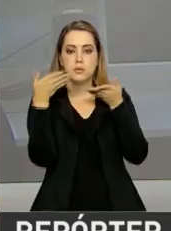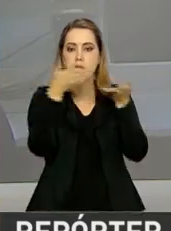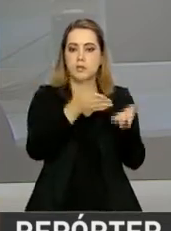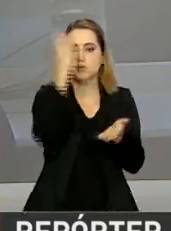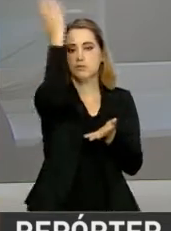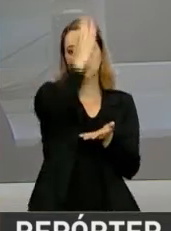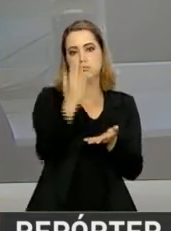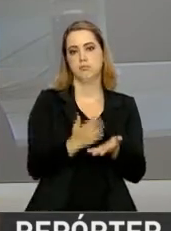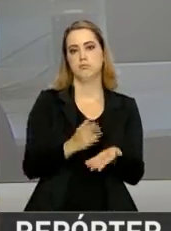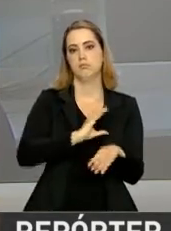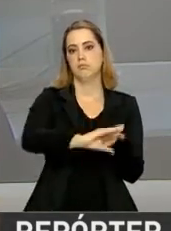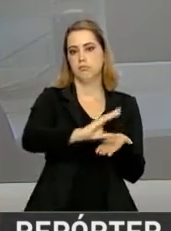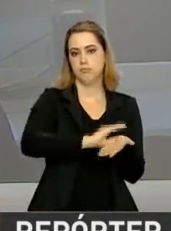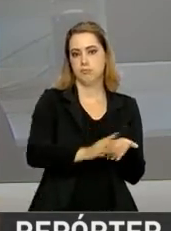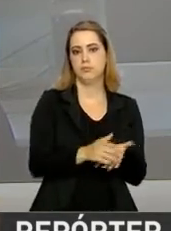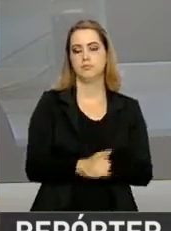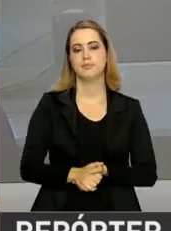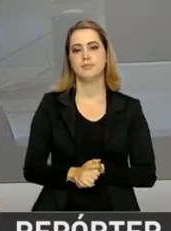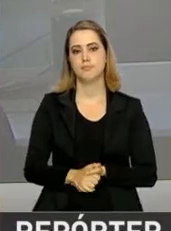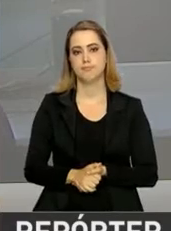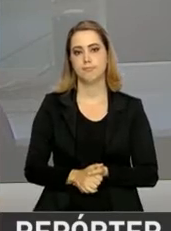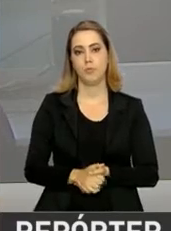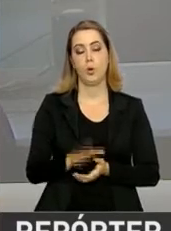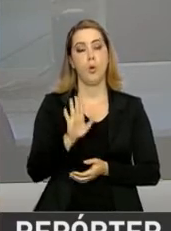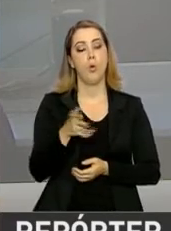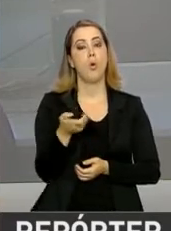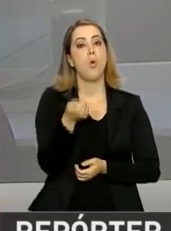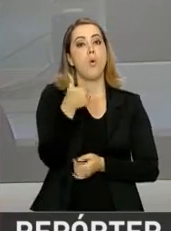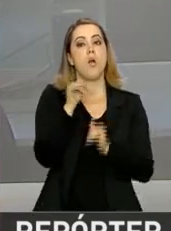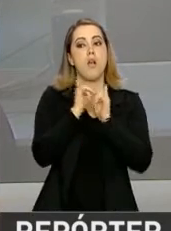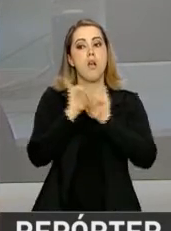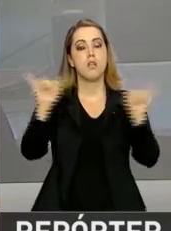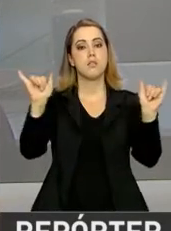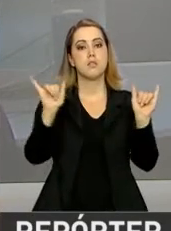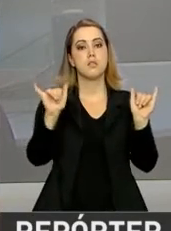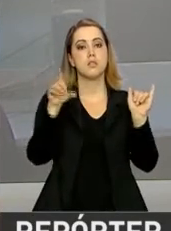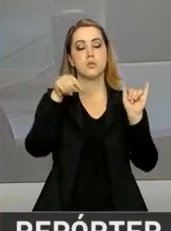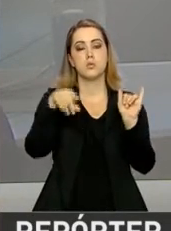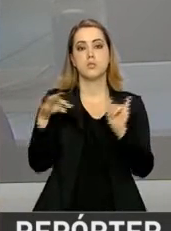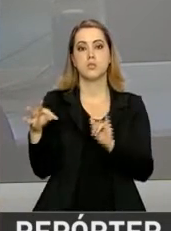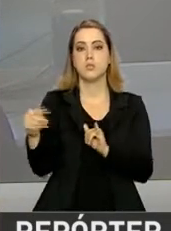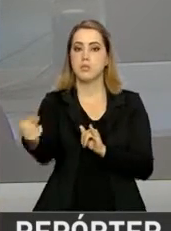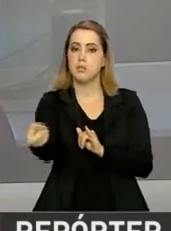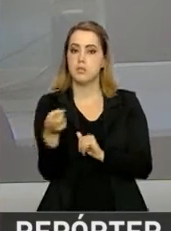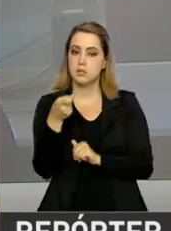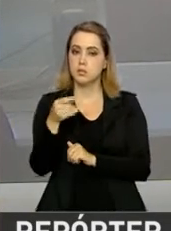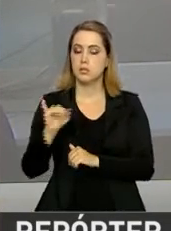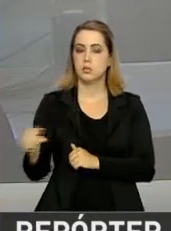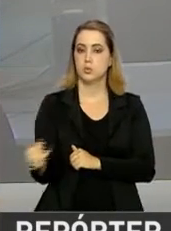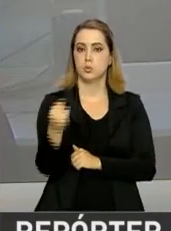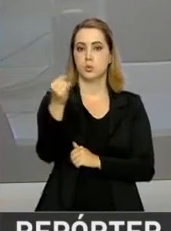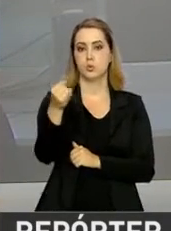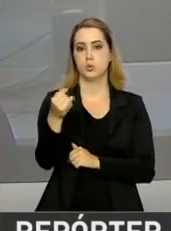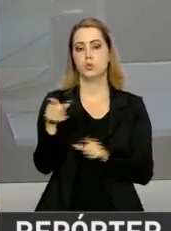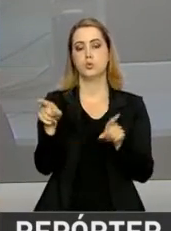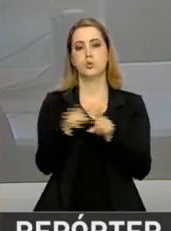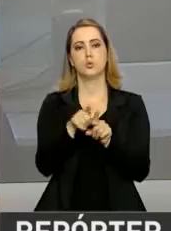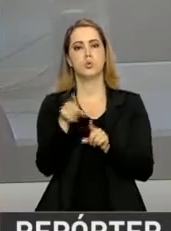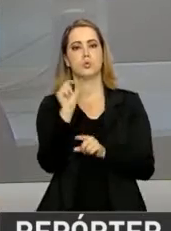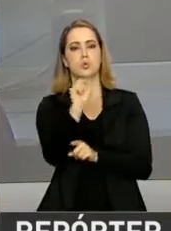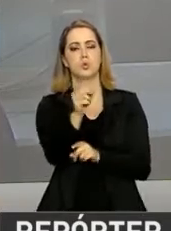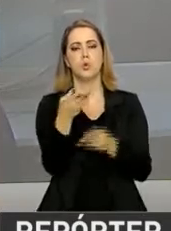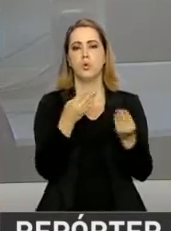brasil e ser anunciada daqui a pouco a taxa básica de juros pelo comitê de política monetária do banco central veja como a